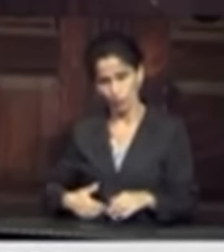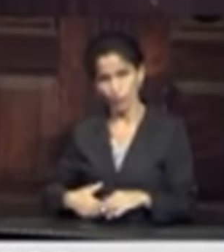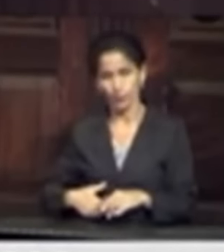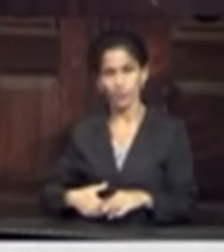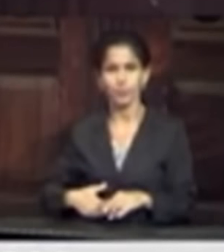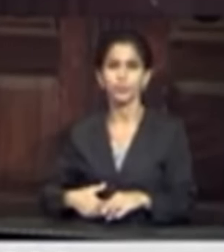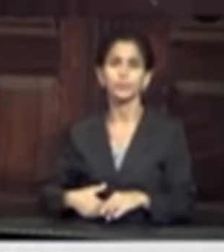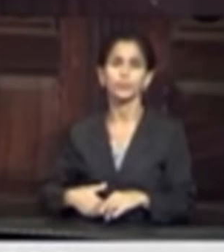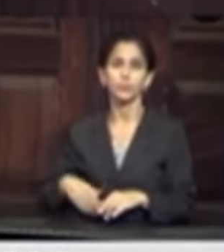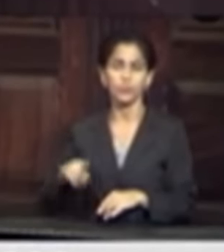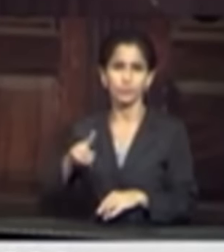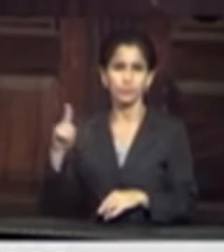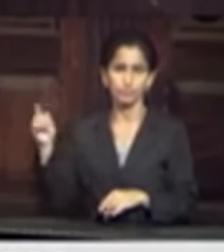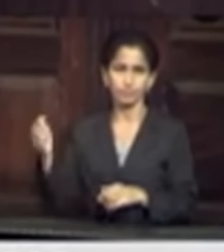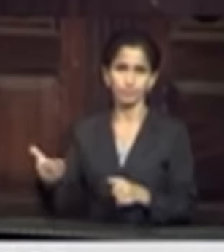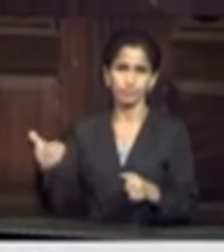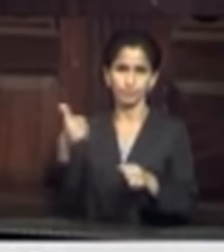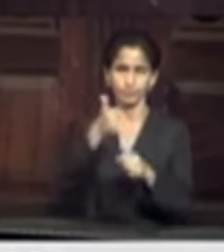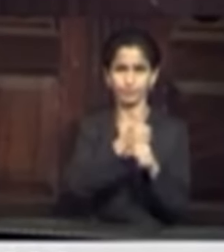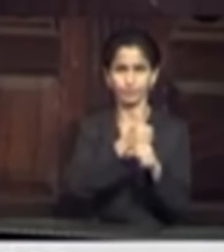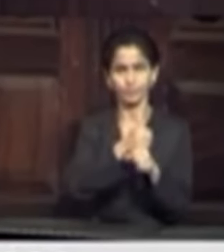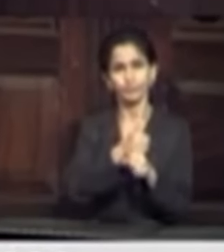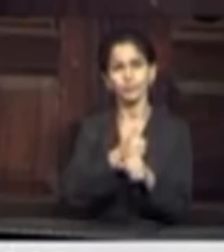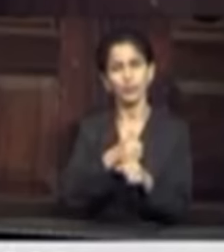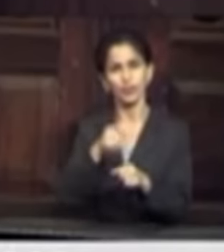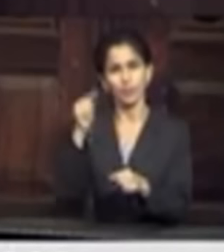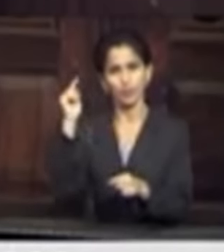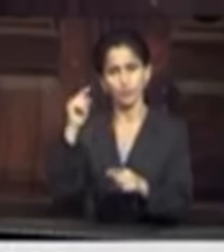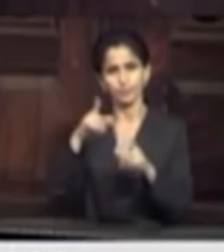e ilegítimo do presidente Temer,